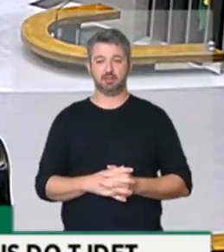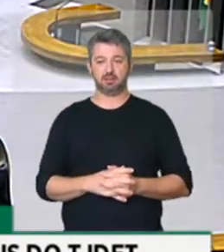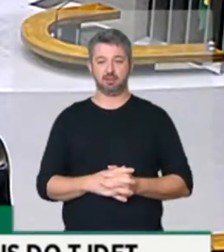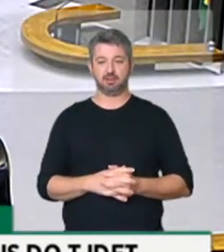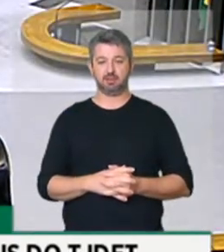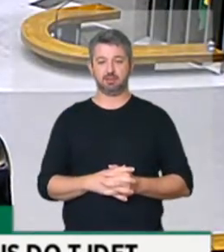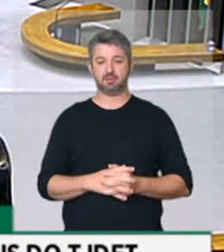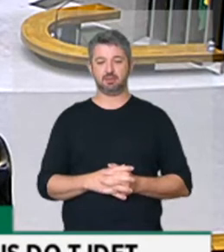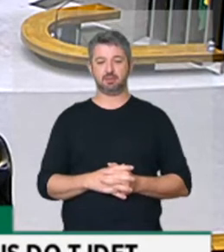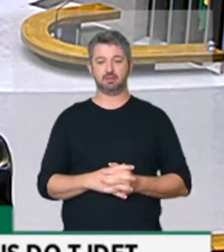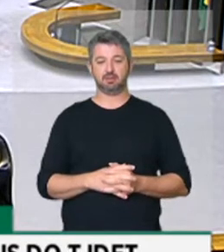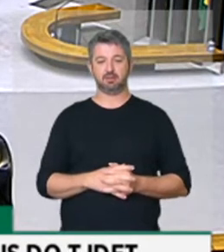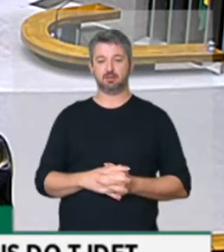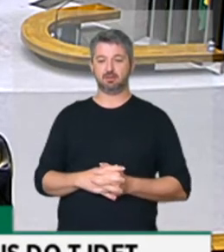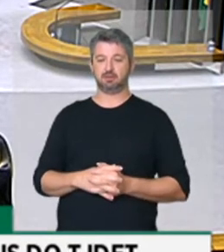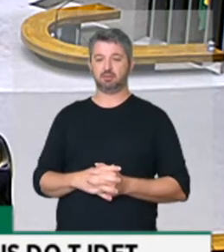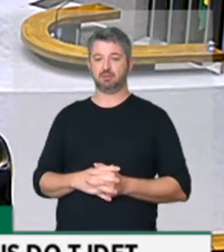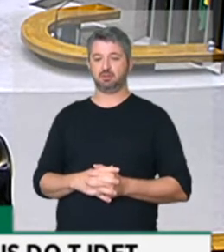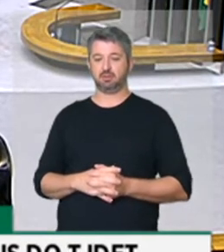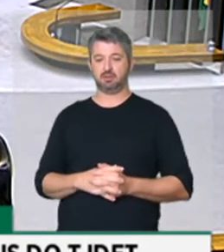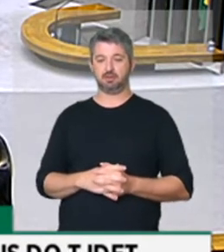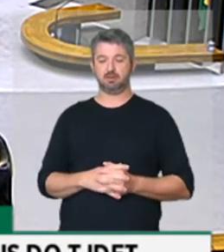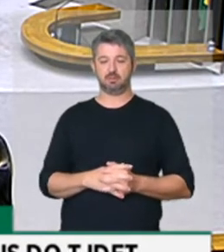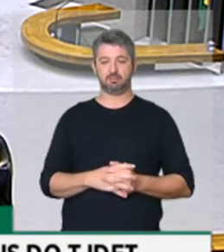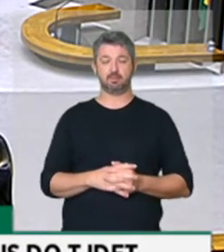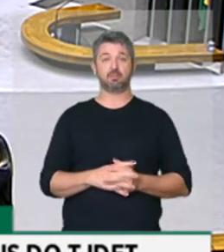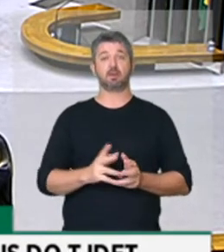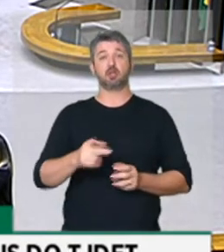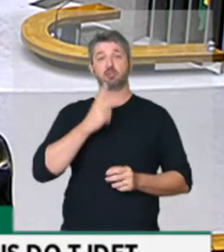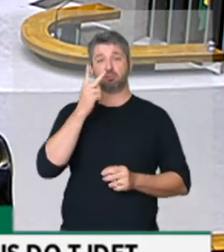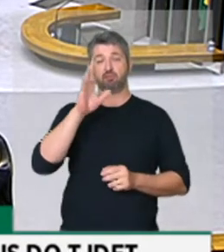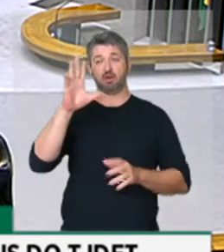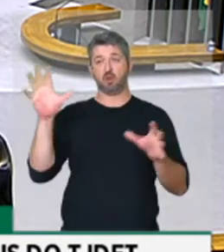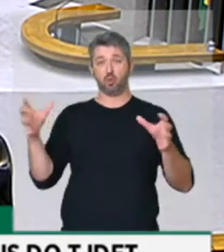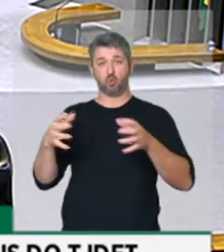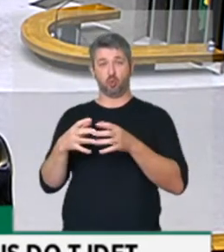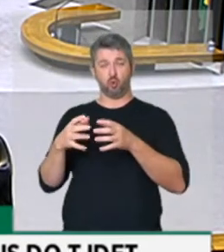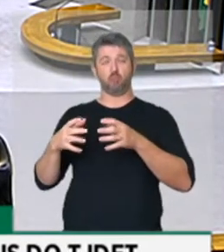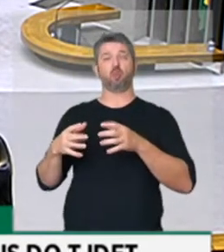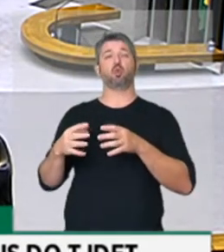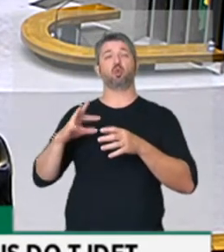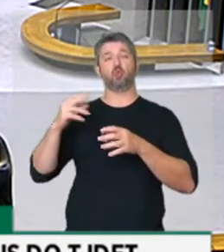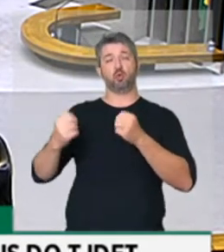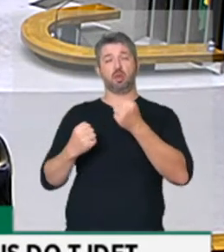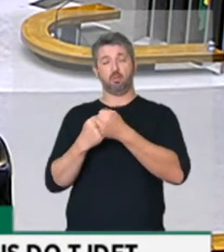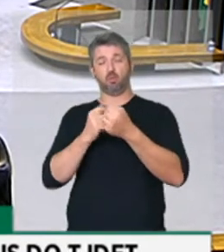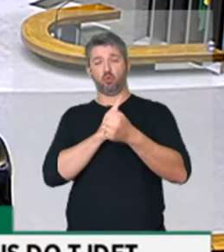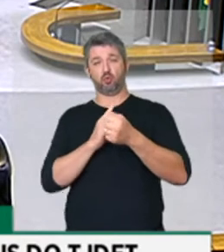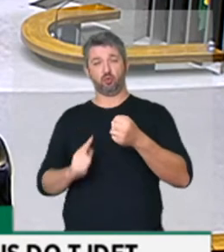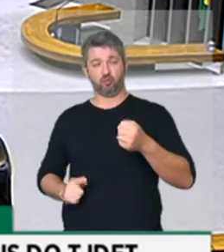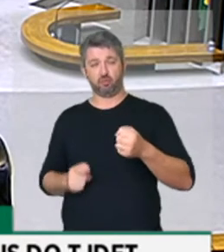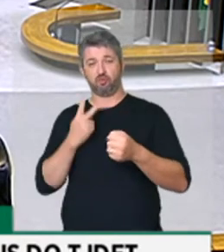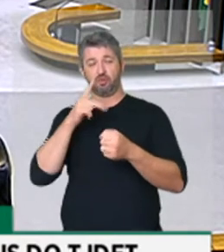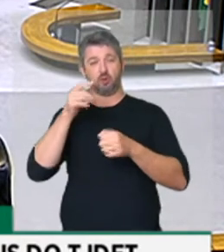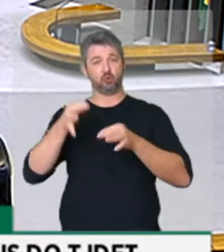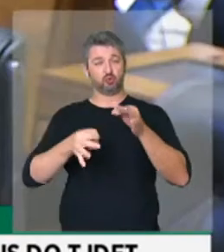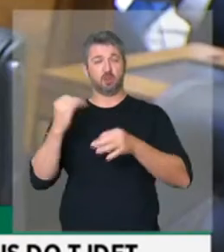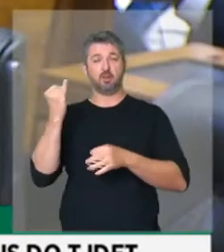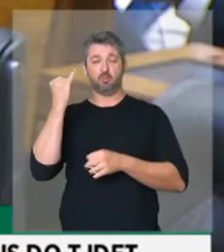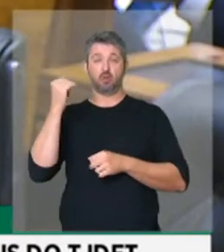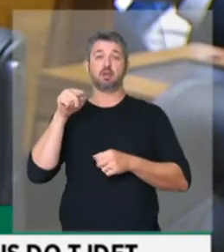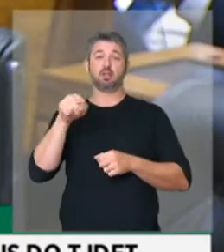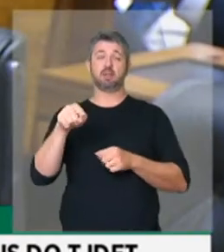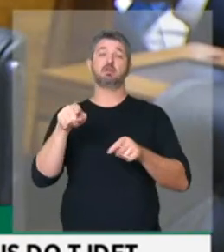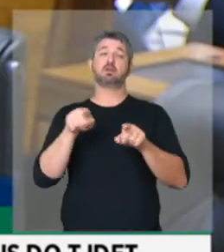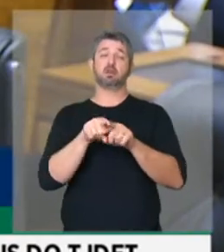todo o bloco a importância que tem o Judiciário e a importância do projeto de lei que visa